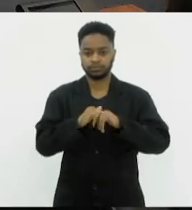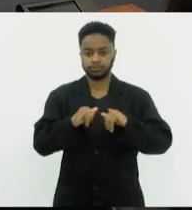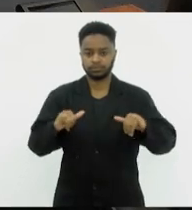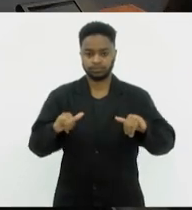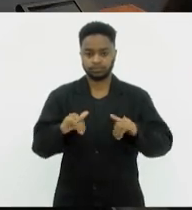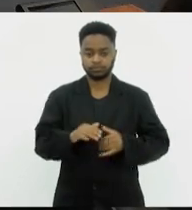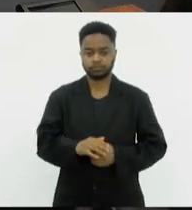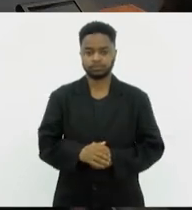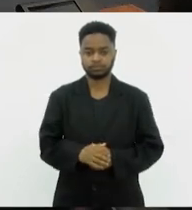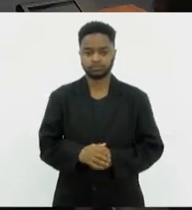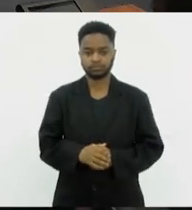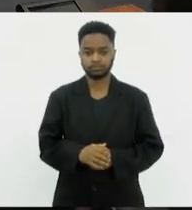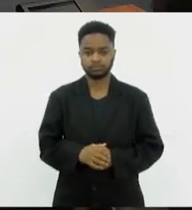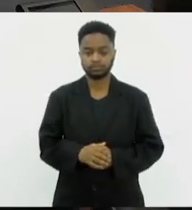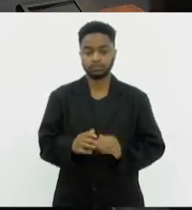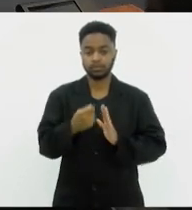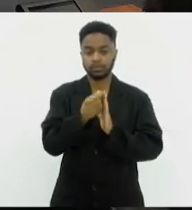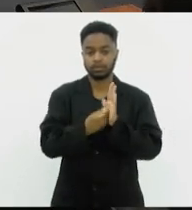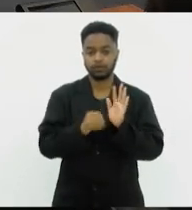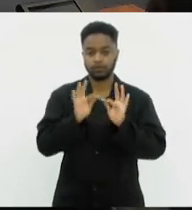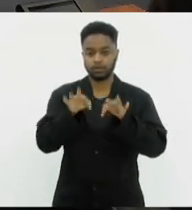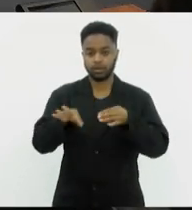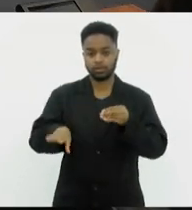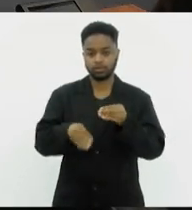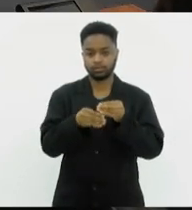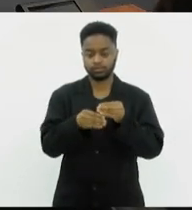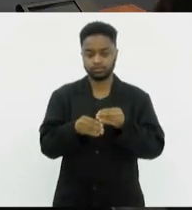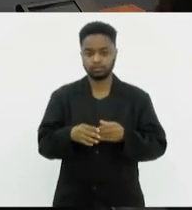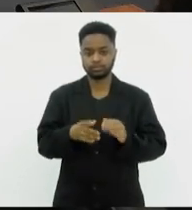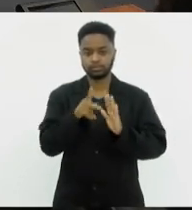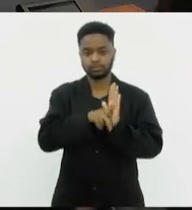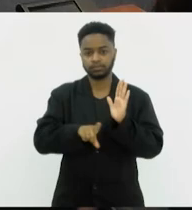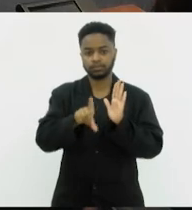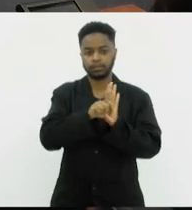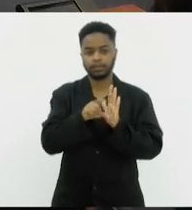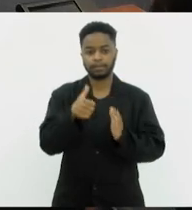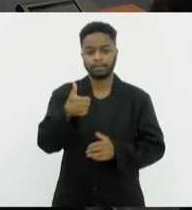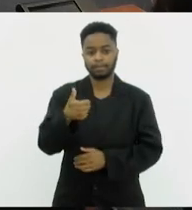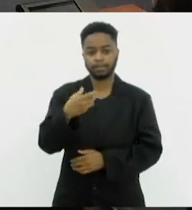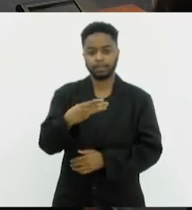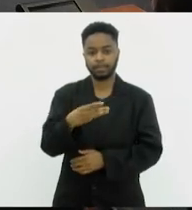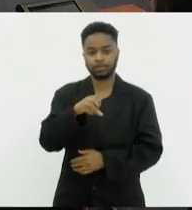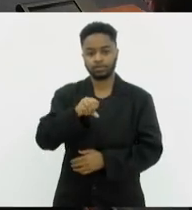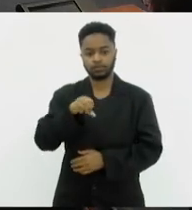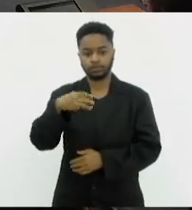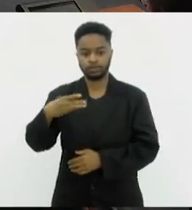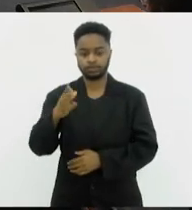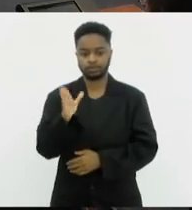Anuncio. Redação final assim emendada. Projeto de lei número